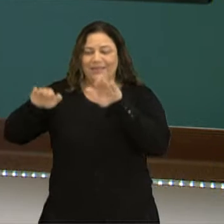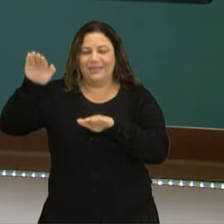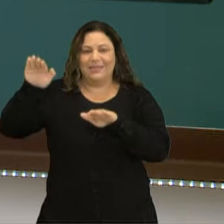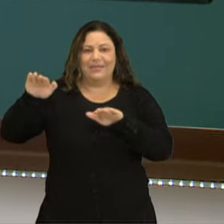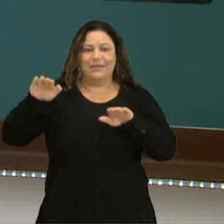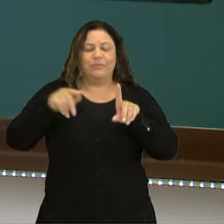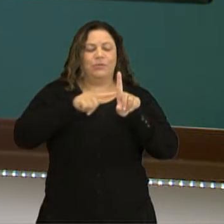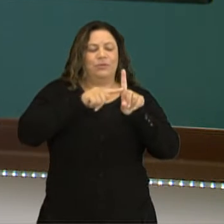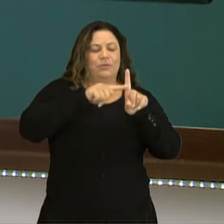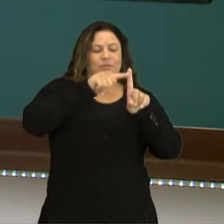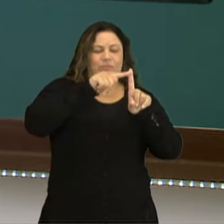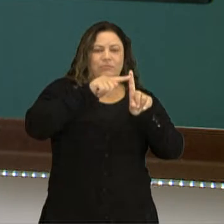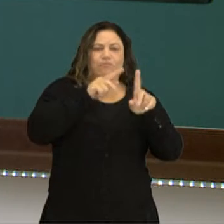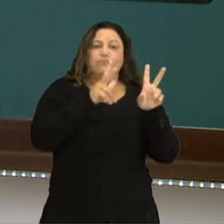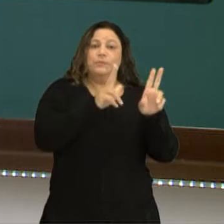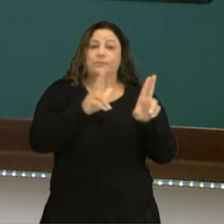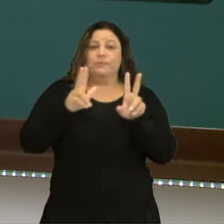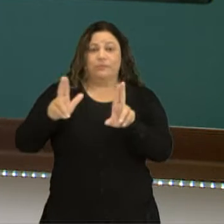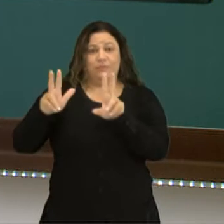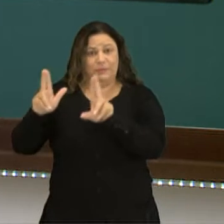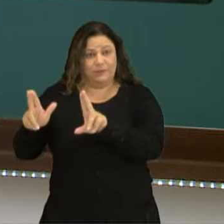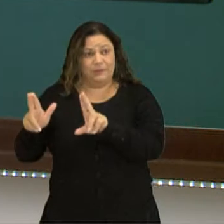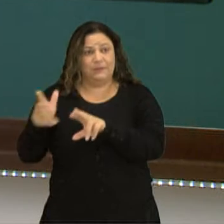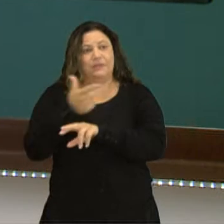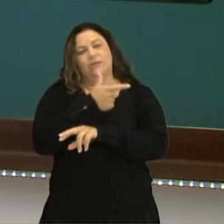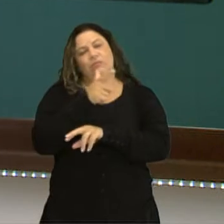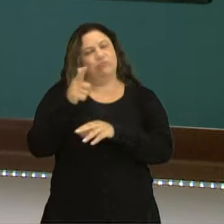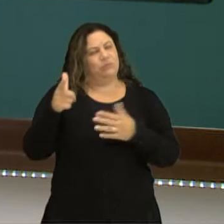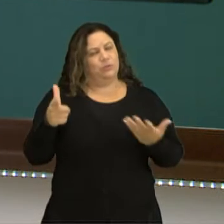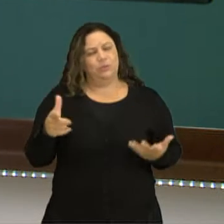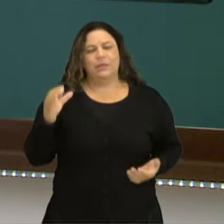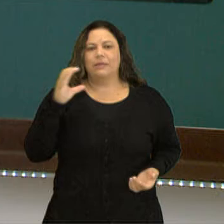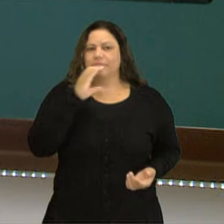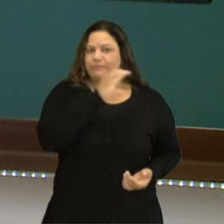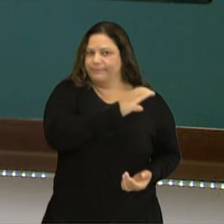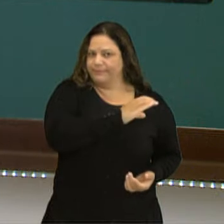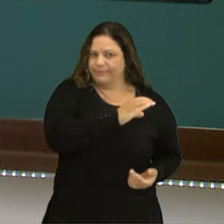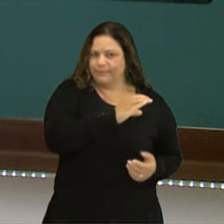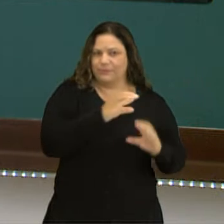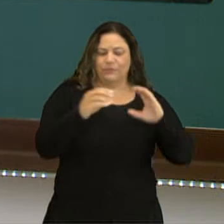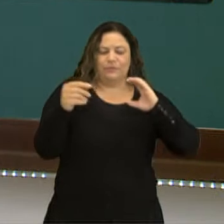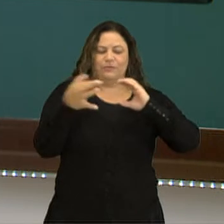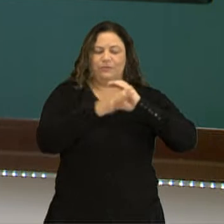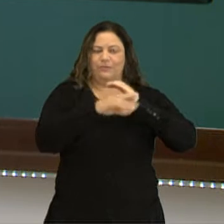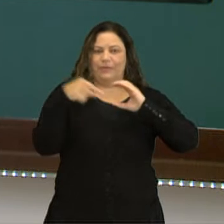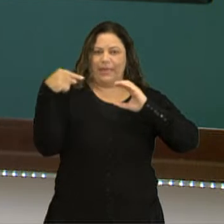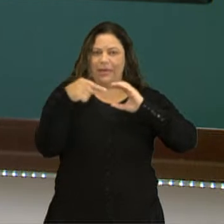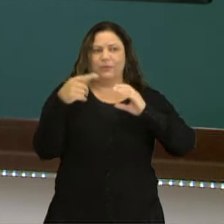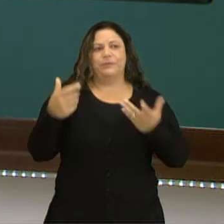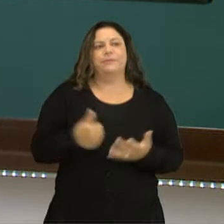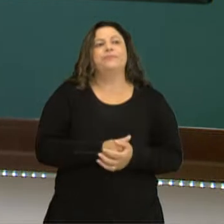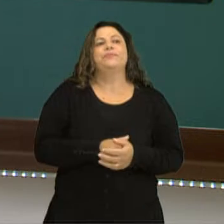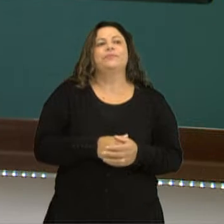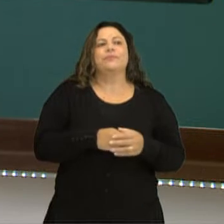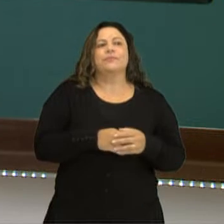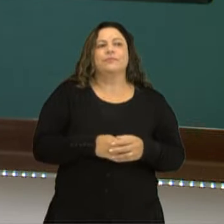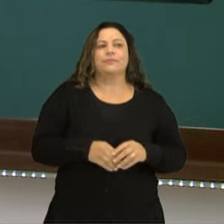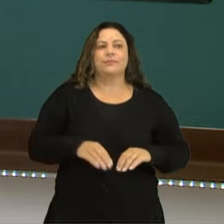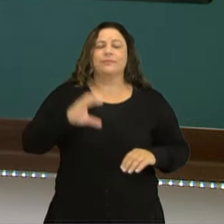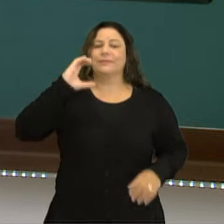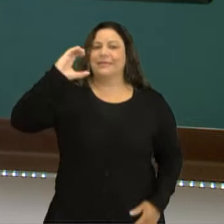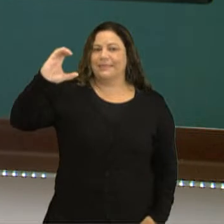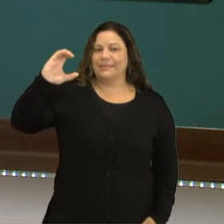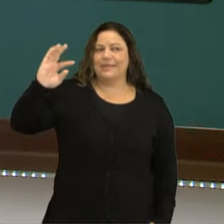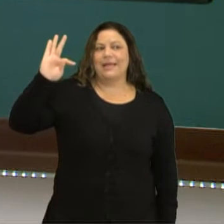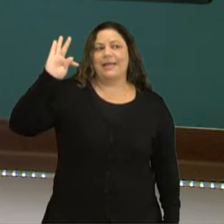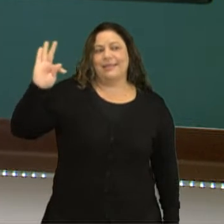mesma temperatura. Se eles estão com a mesma temperatura, não existe calor. Então a sequência correta é calor,